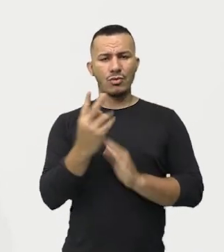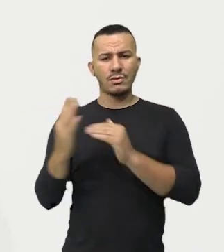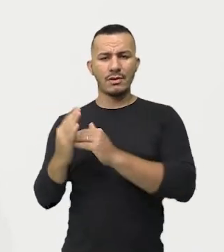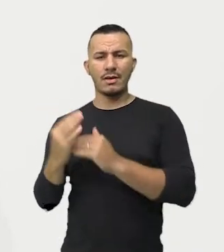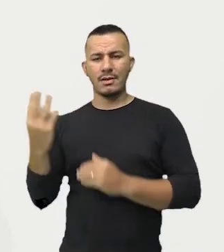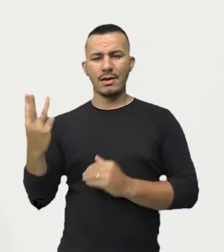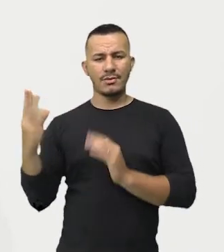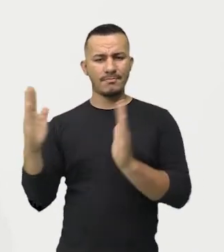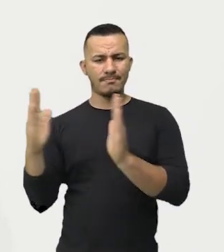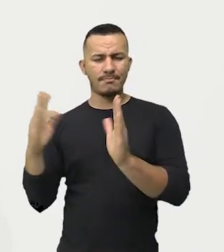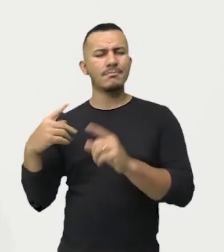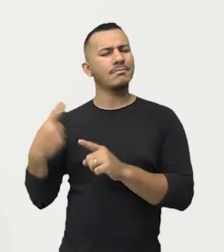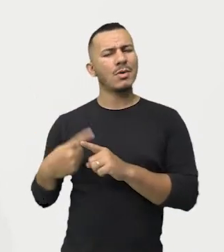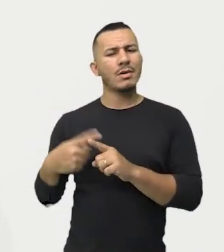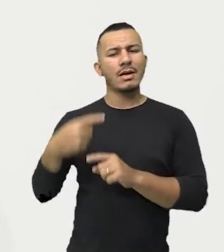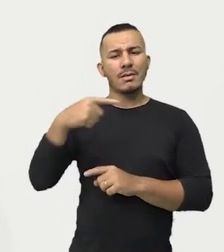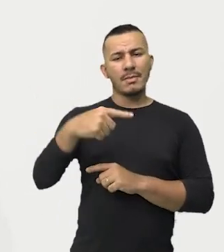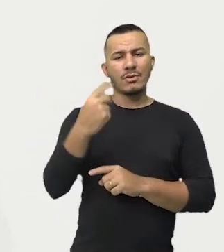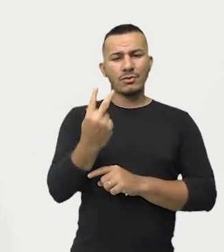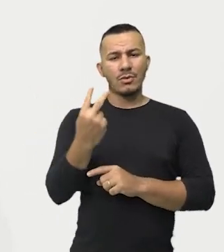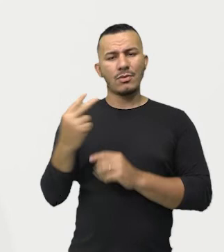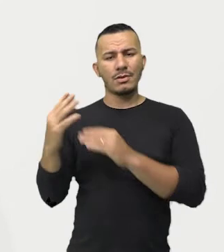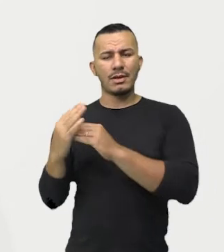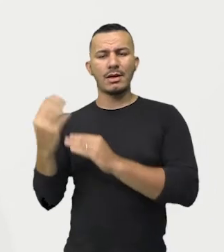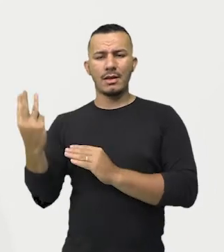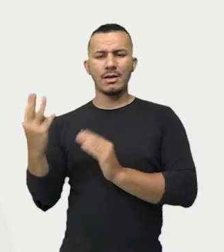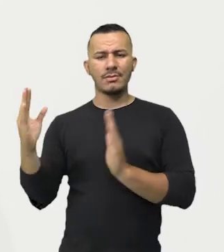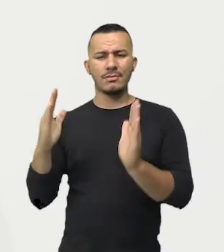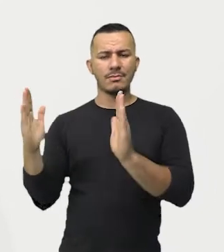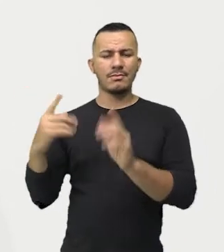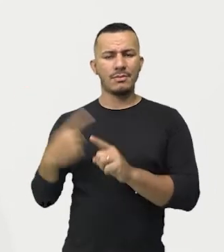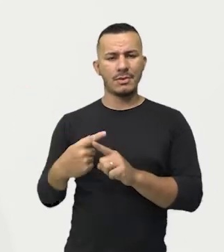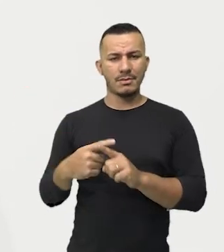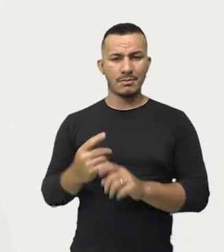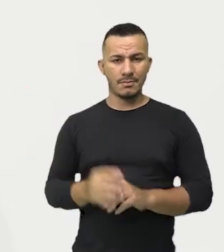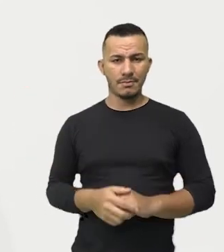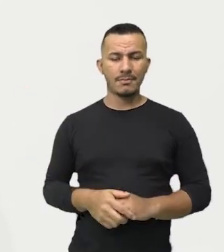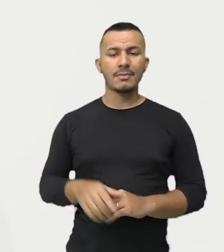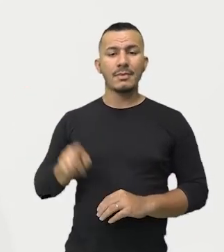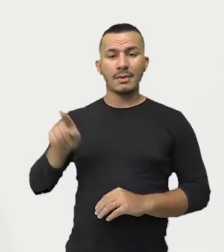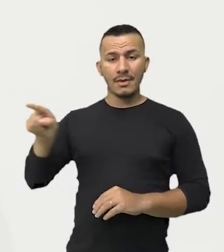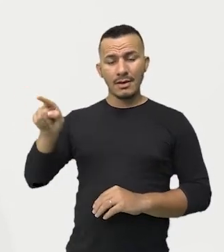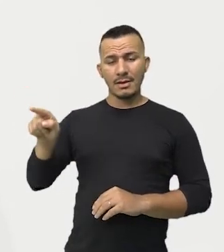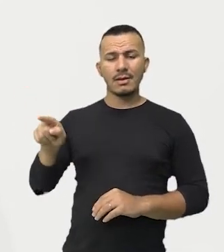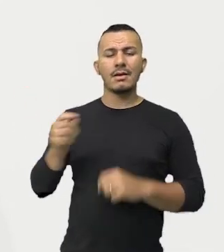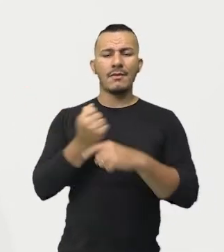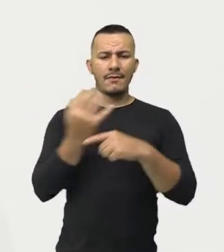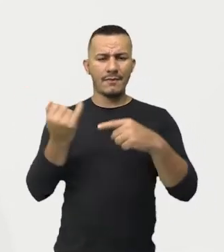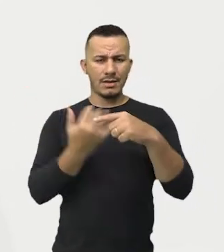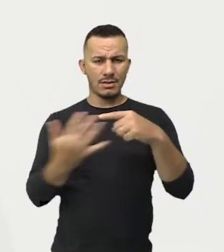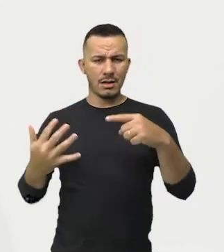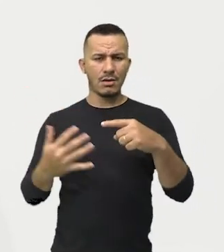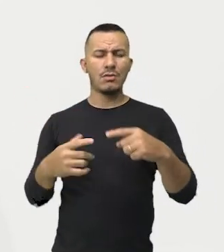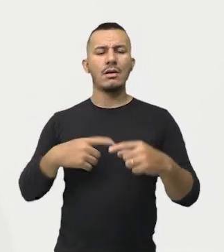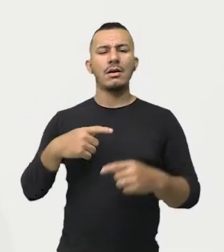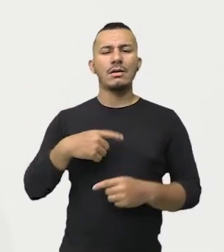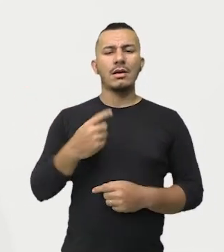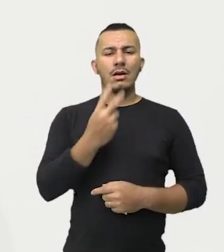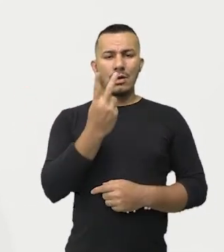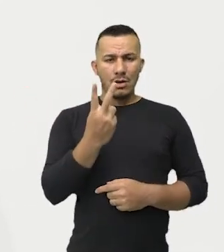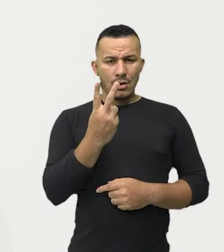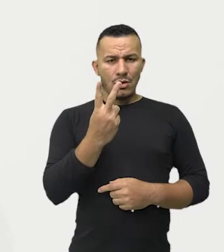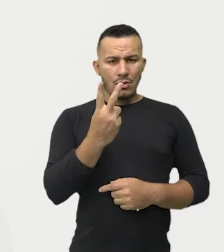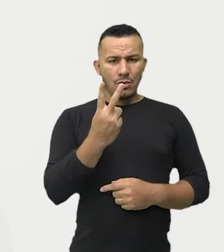e 3. Por que entre menos 2 e 3? Presta atenção aqui, pessoal. Essa fração quer dizer ó,